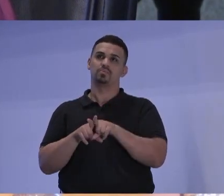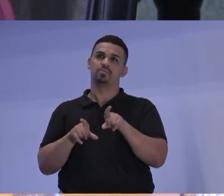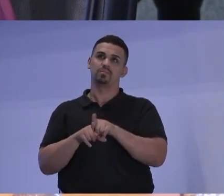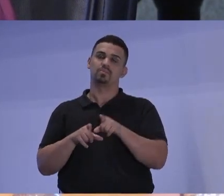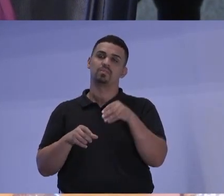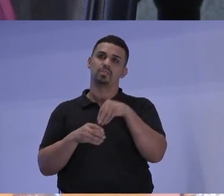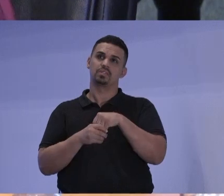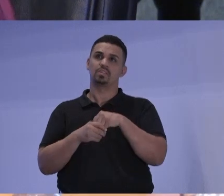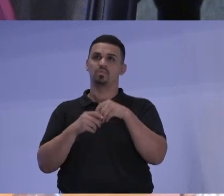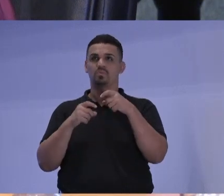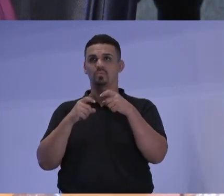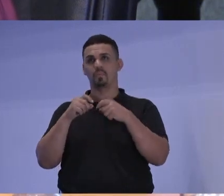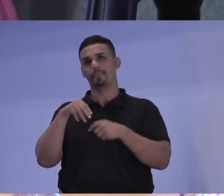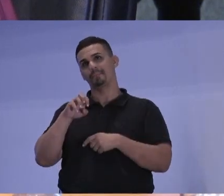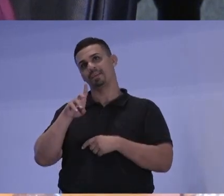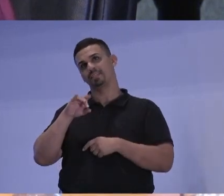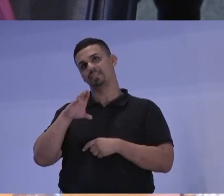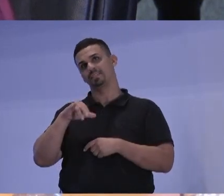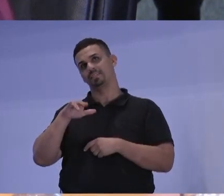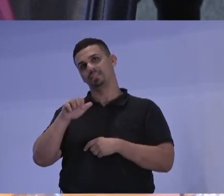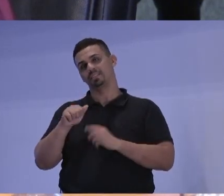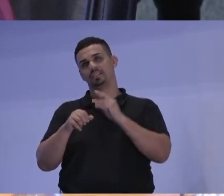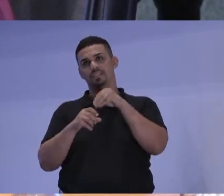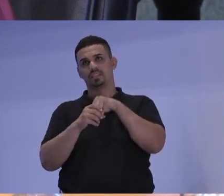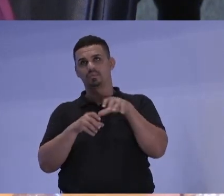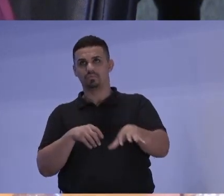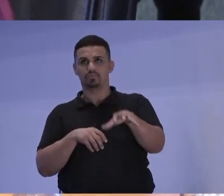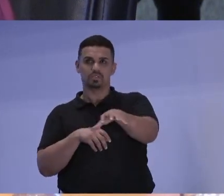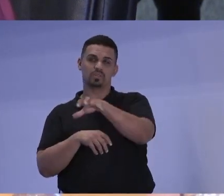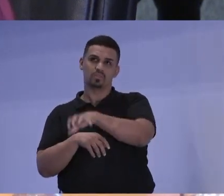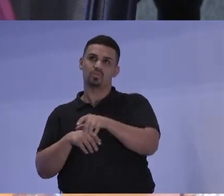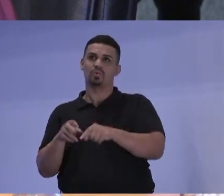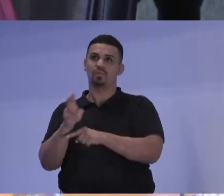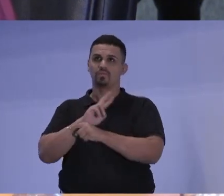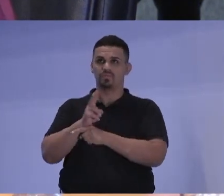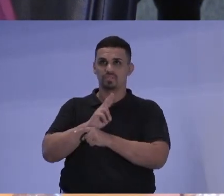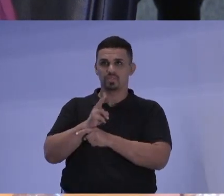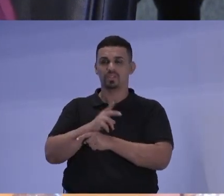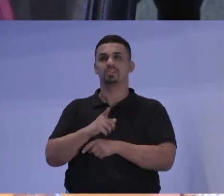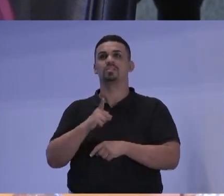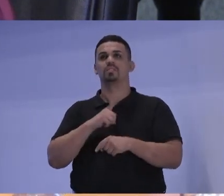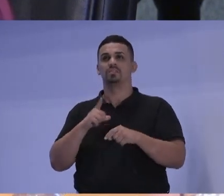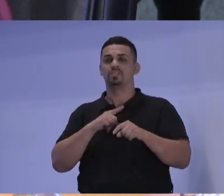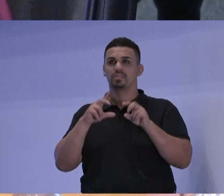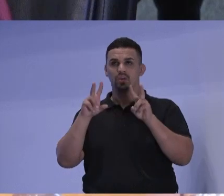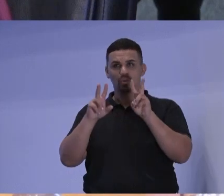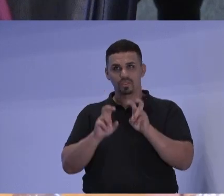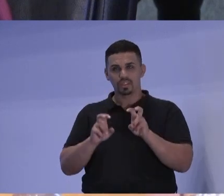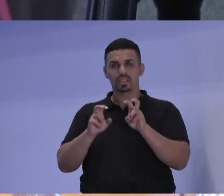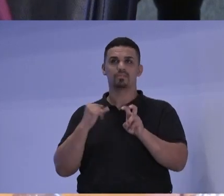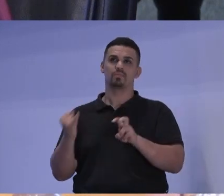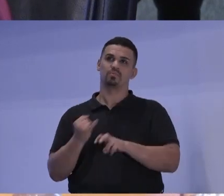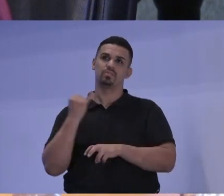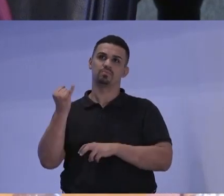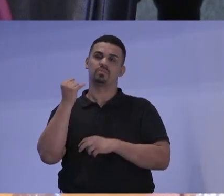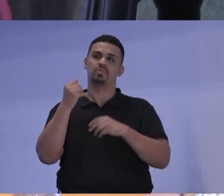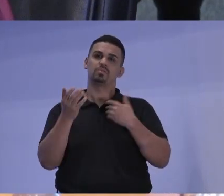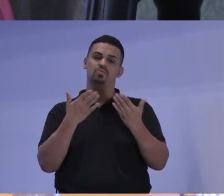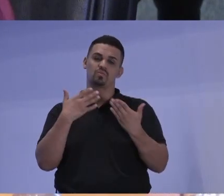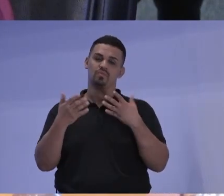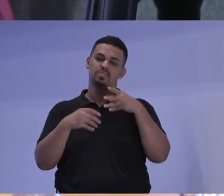medicina dentro do nosso setor, então vigilância, hanseníase tem sido um tema falado com os